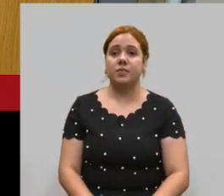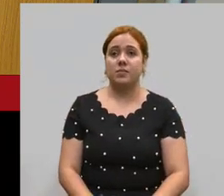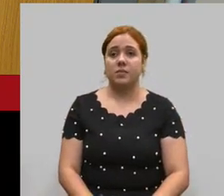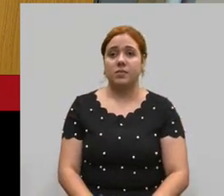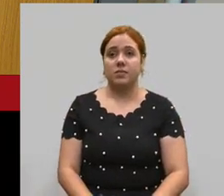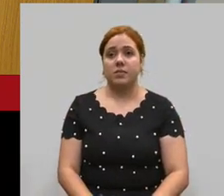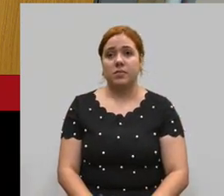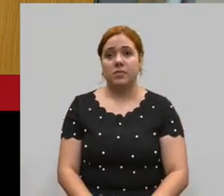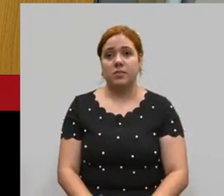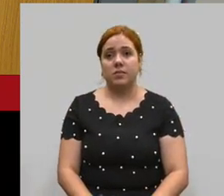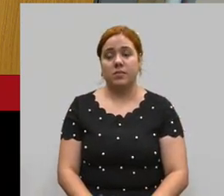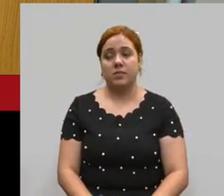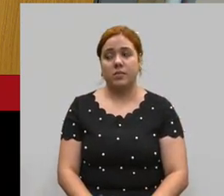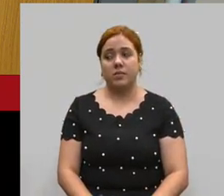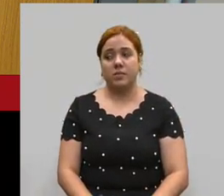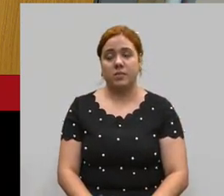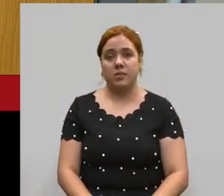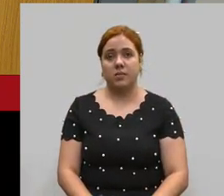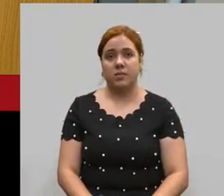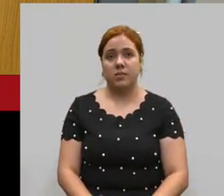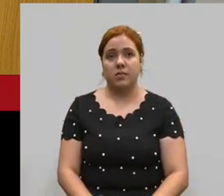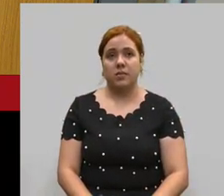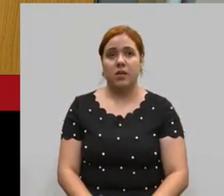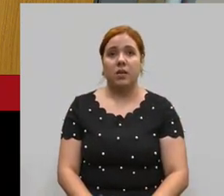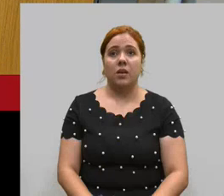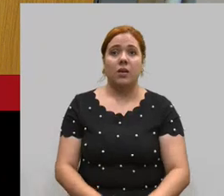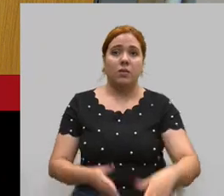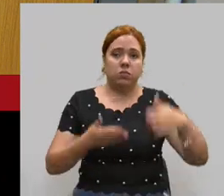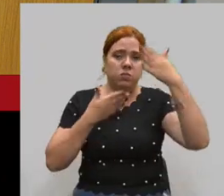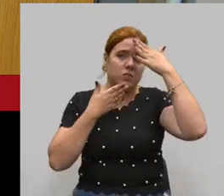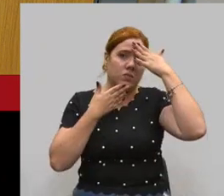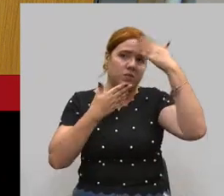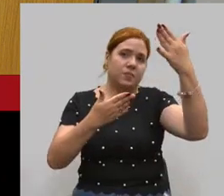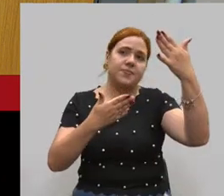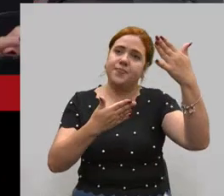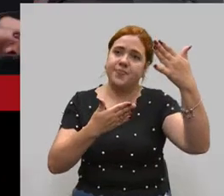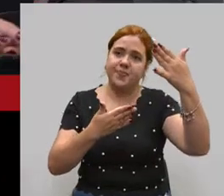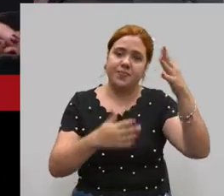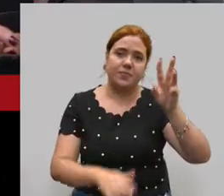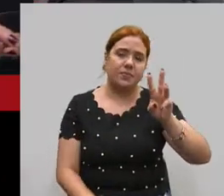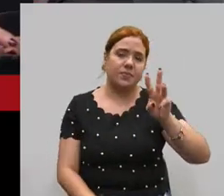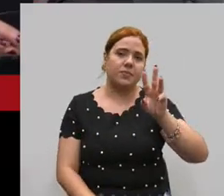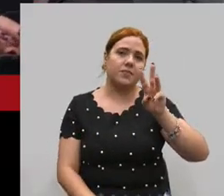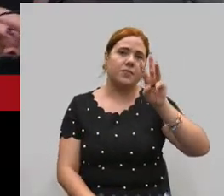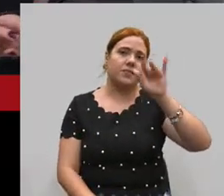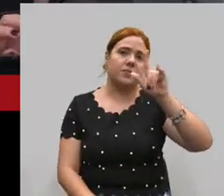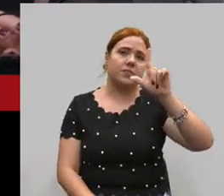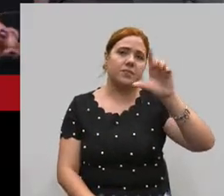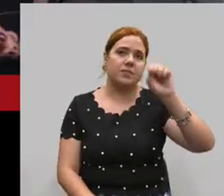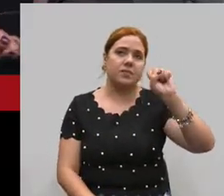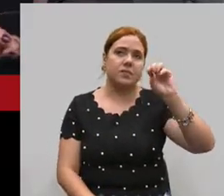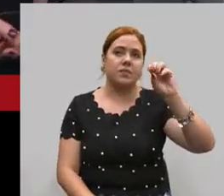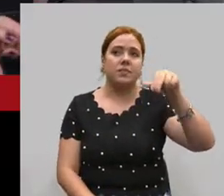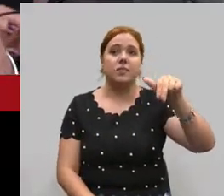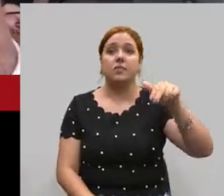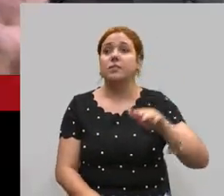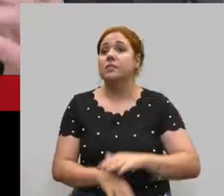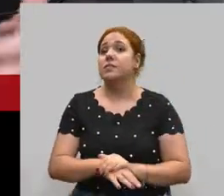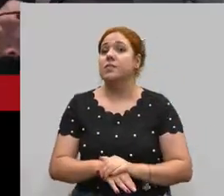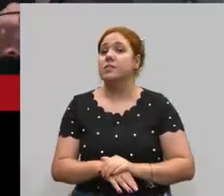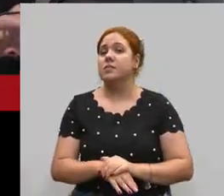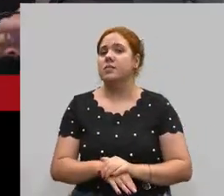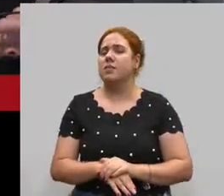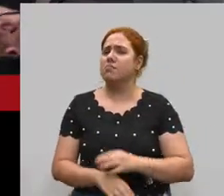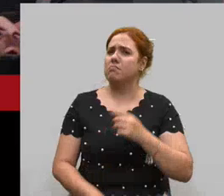obrigado agradeço as palavras de José Wilson e dizer que realmente dá um